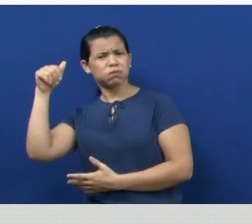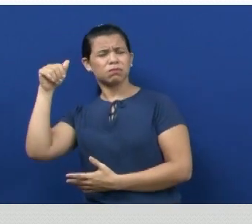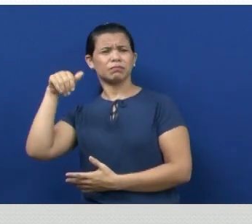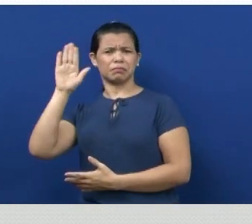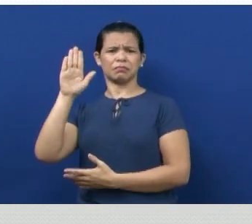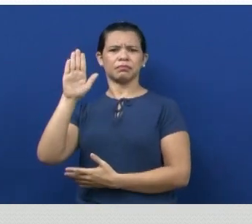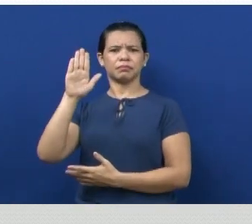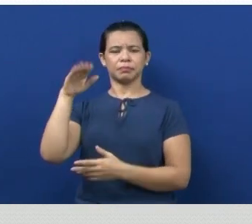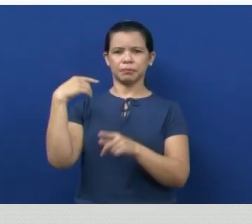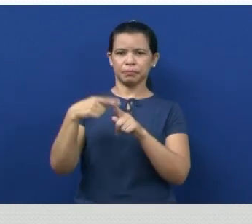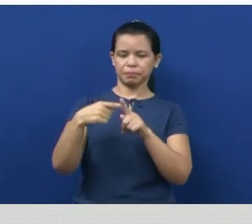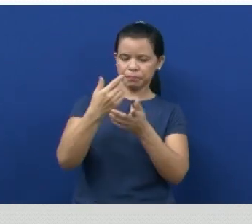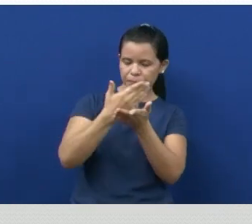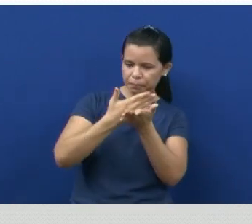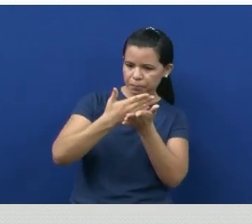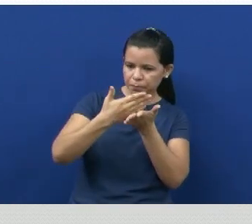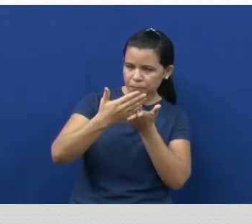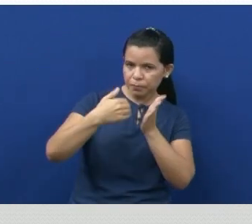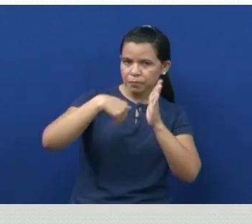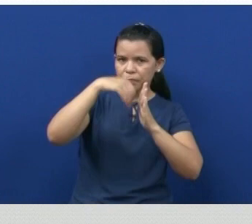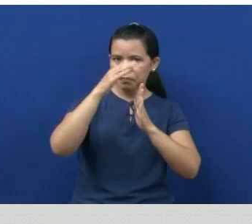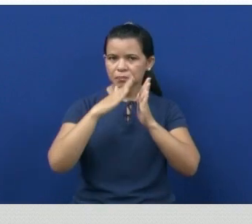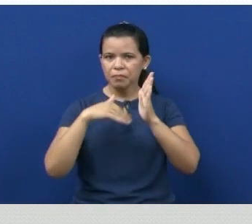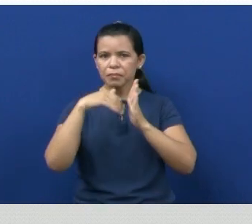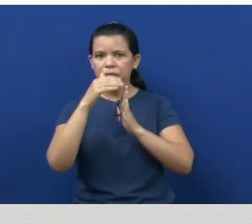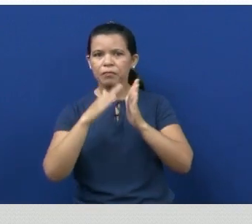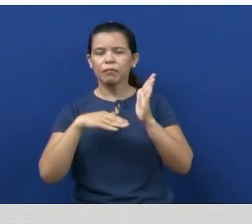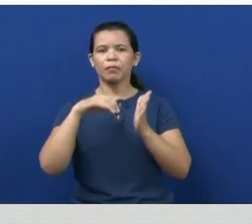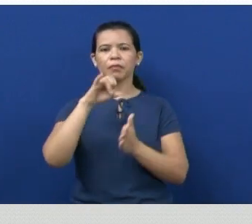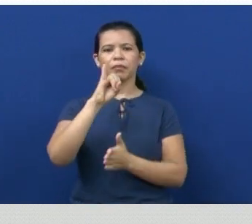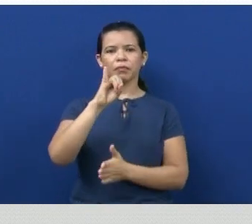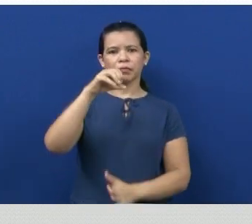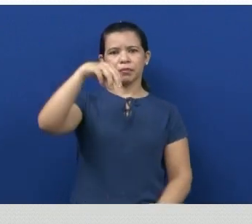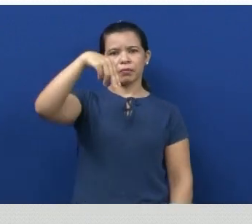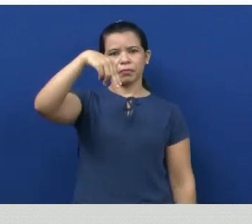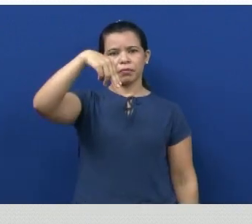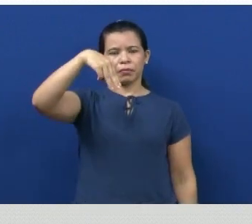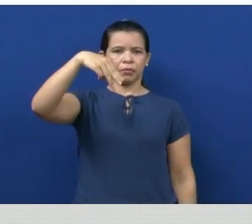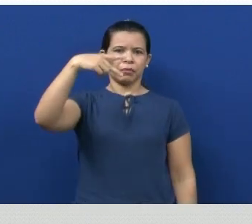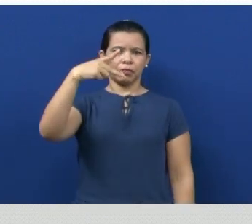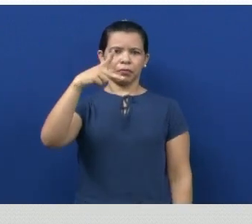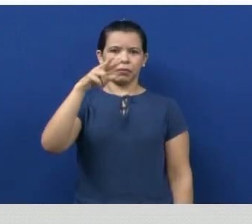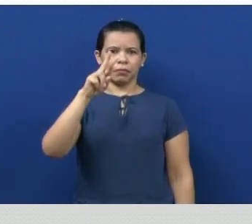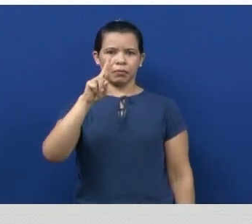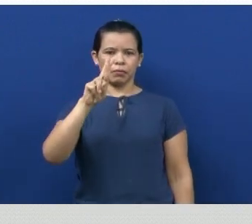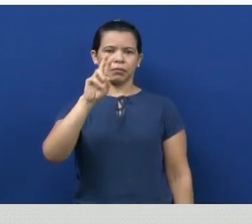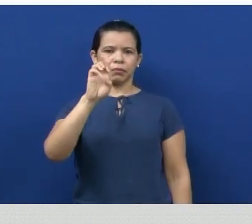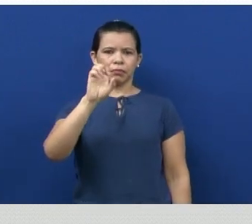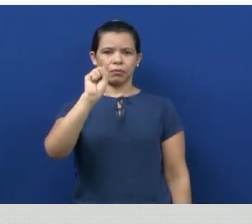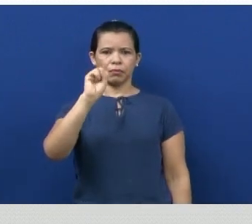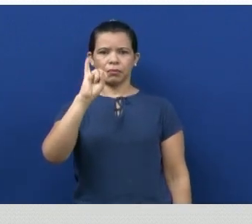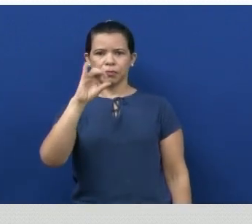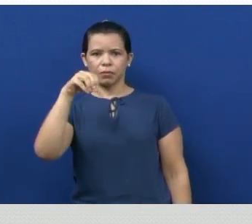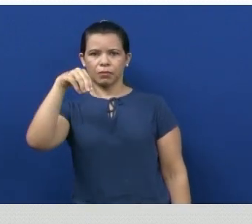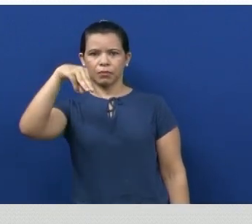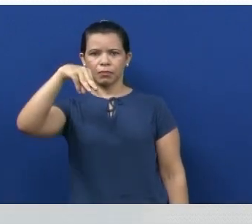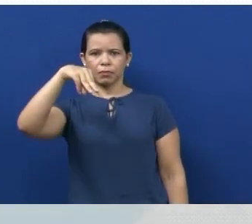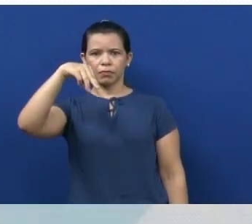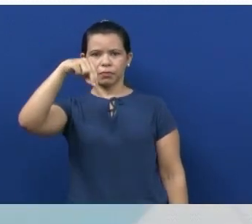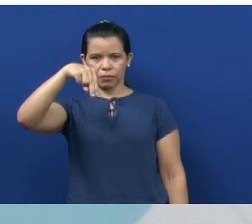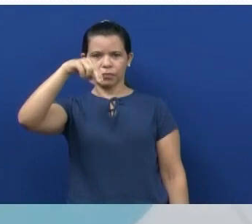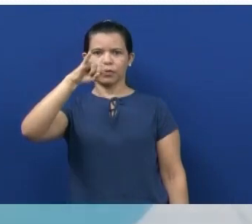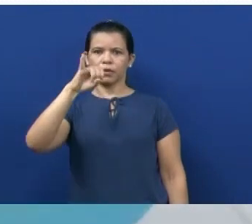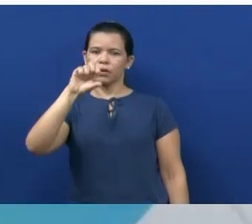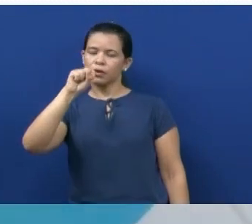foi a partir desta obra que esse movimento ficou assim caracterizado, mais como uma crítica do que como